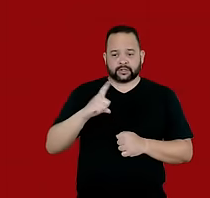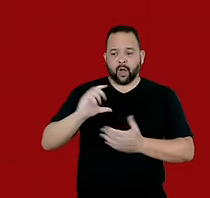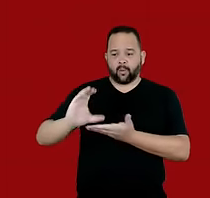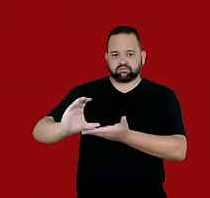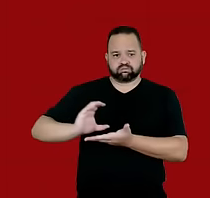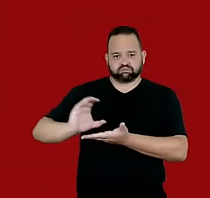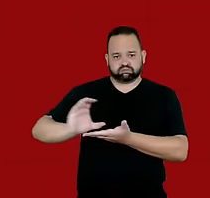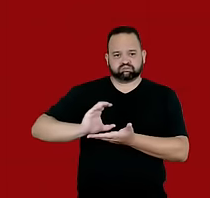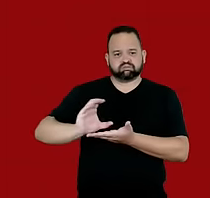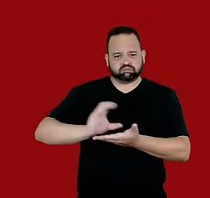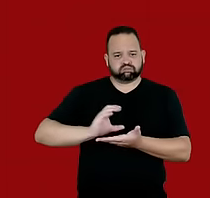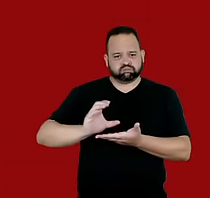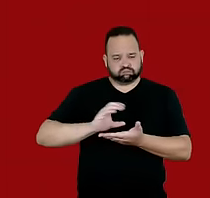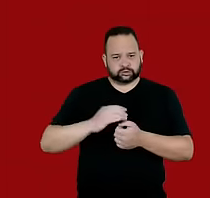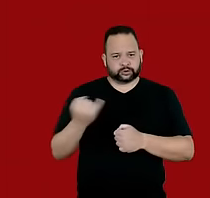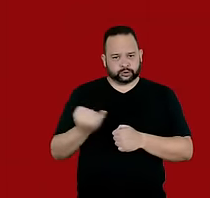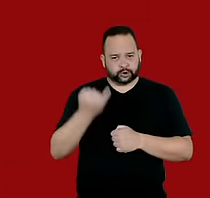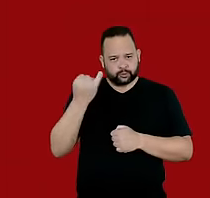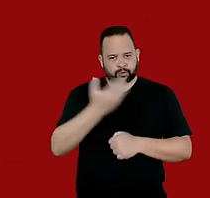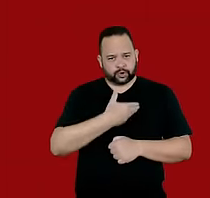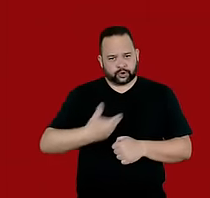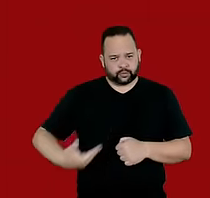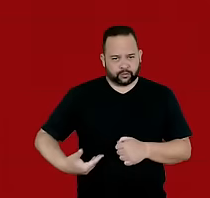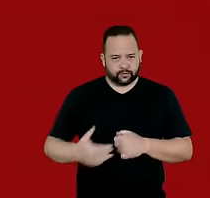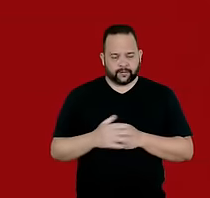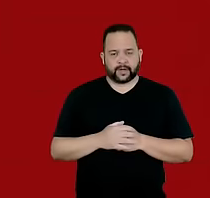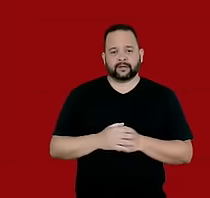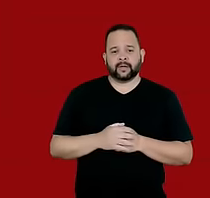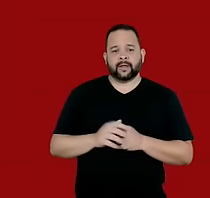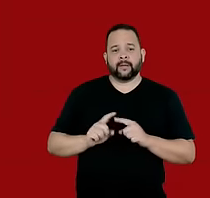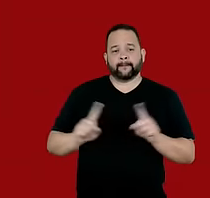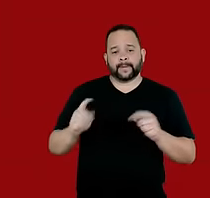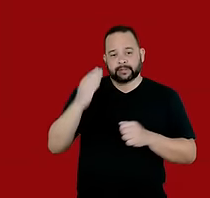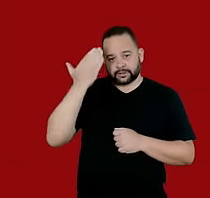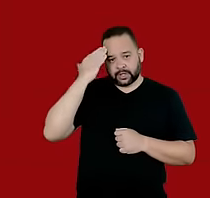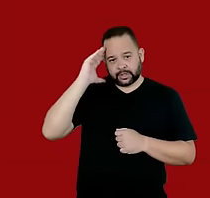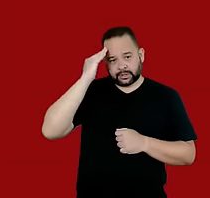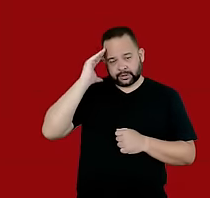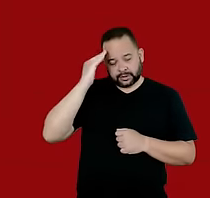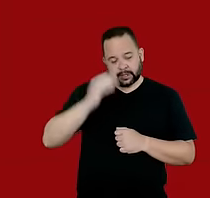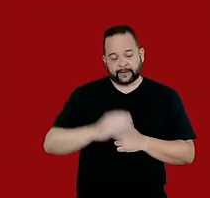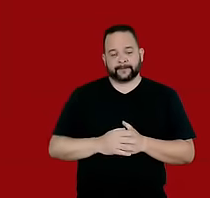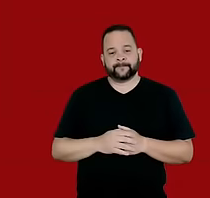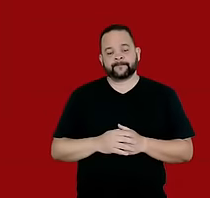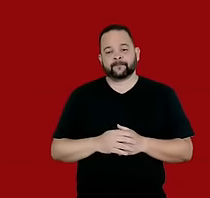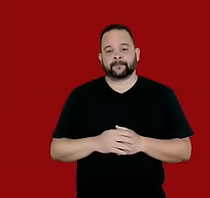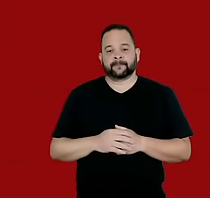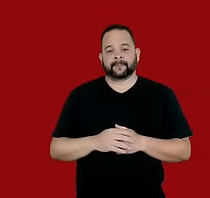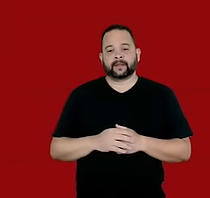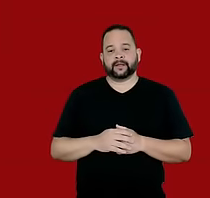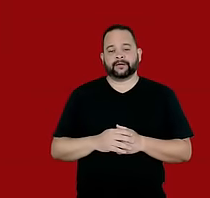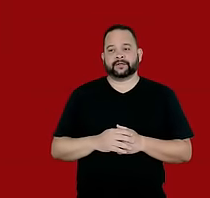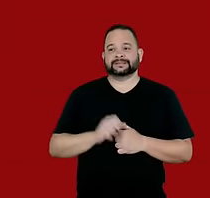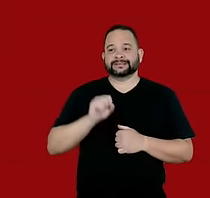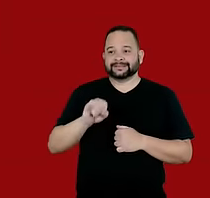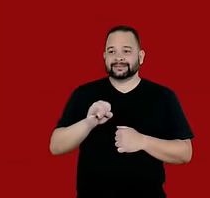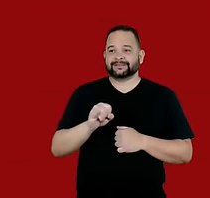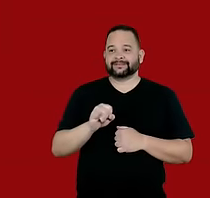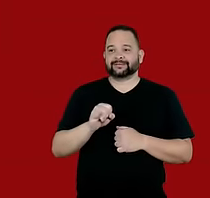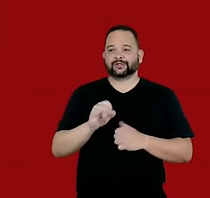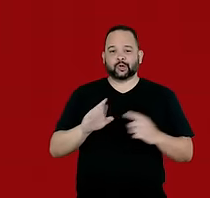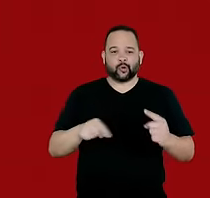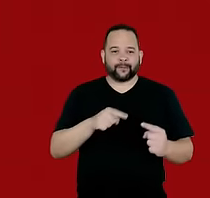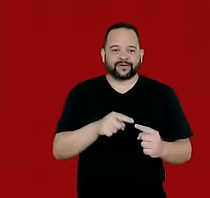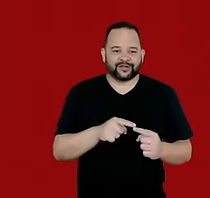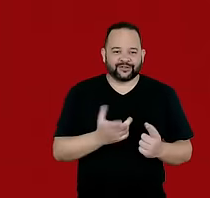eh e a gente entende que o problema quando você né Eh vamos dizer assim não cumpre a meta a frocha meta